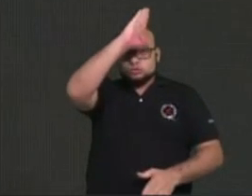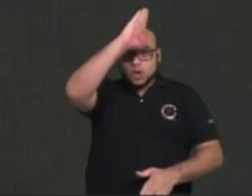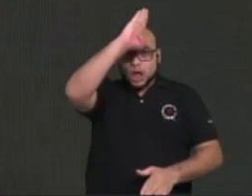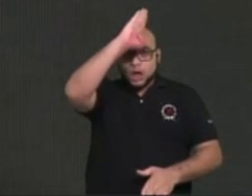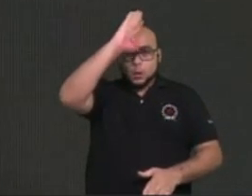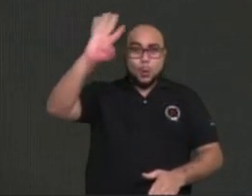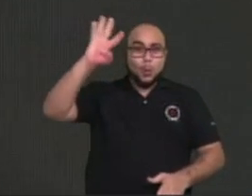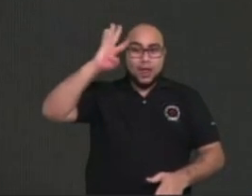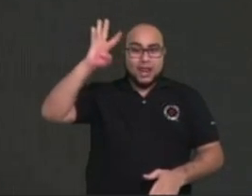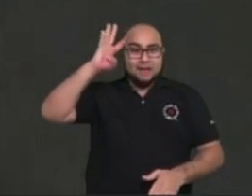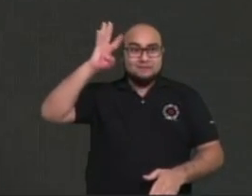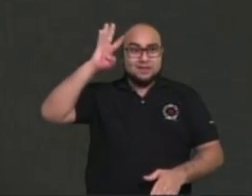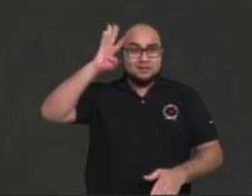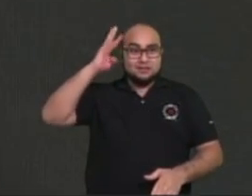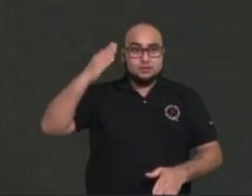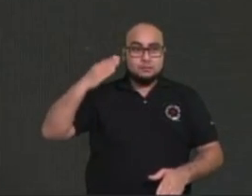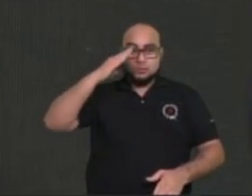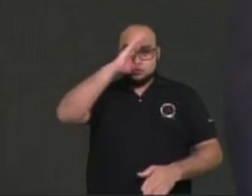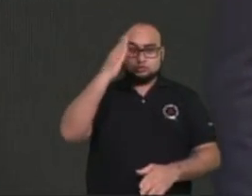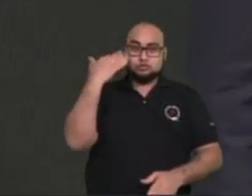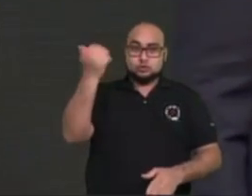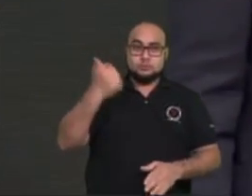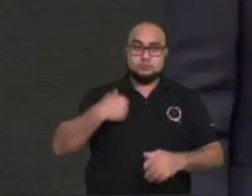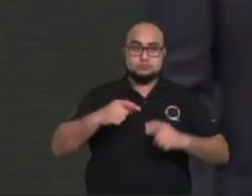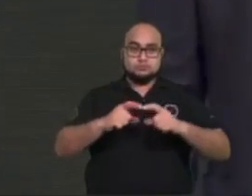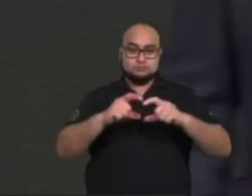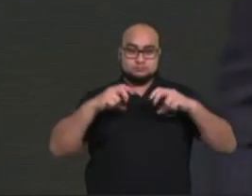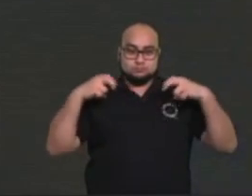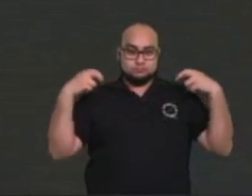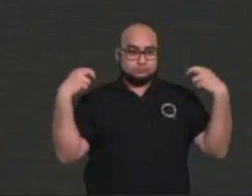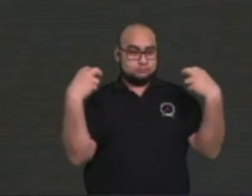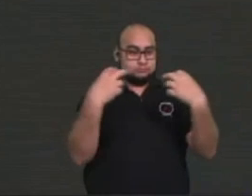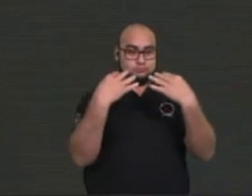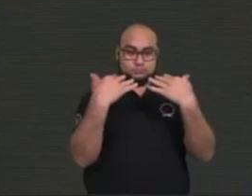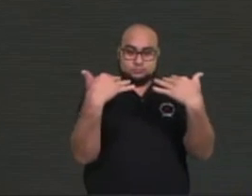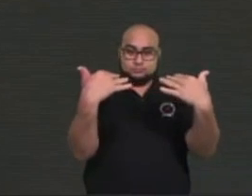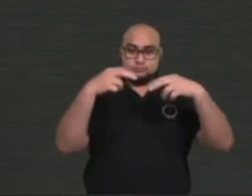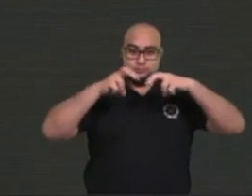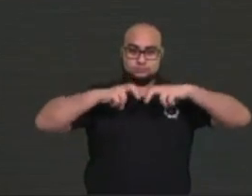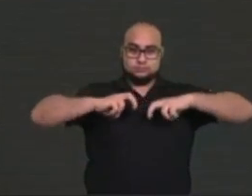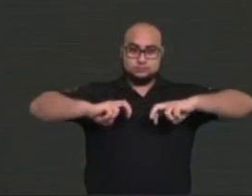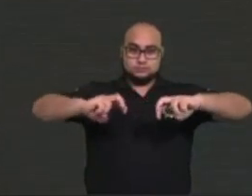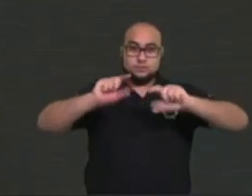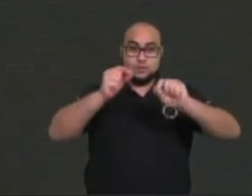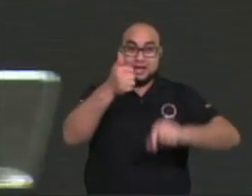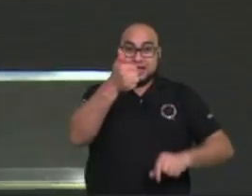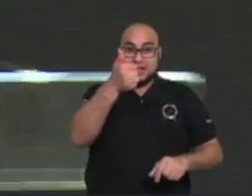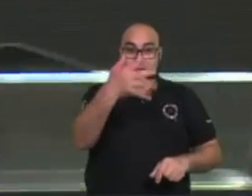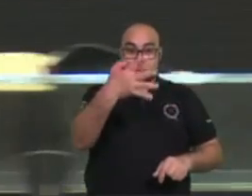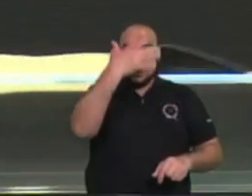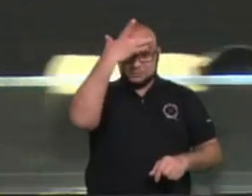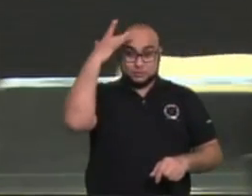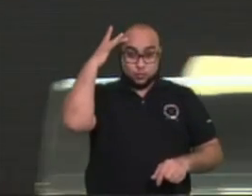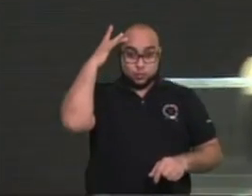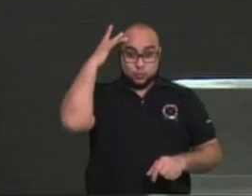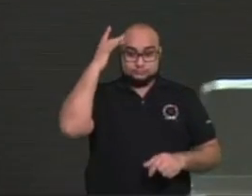mandou me chamar aí tio a mesa redonda a 14 pessoas